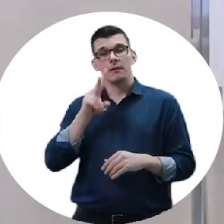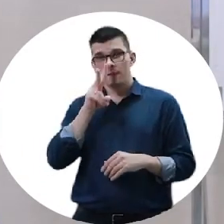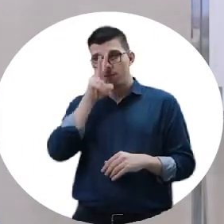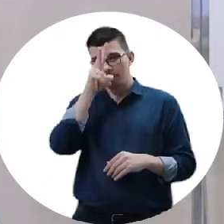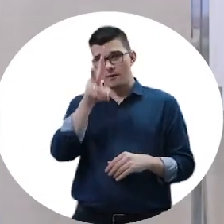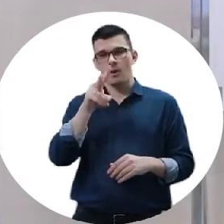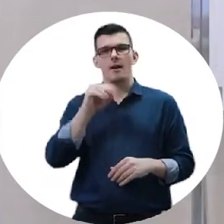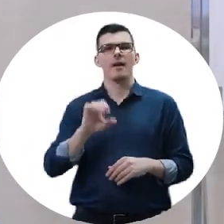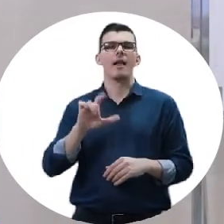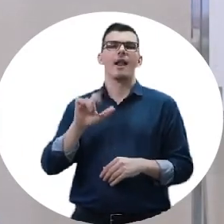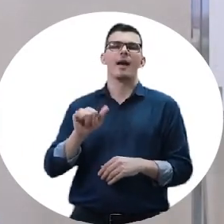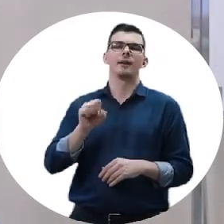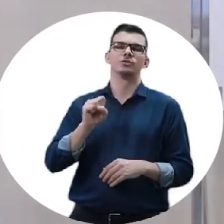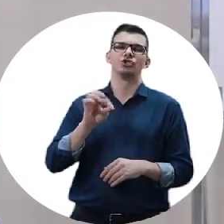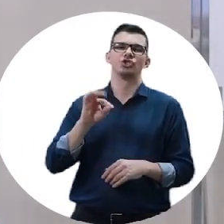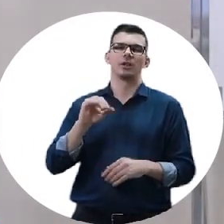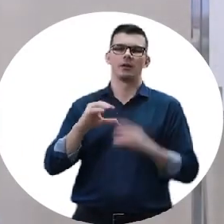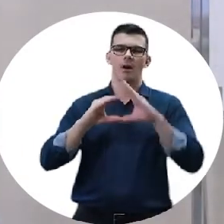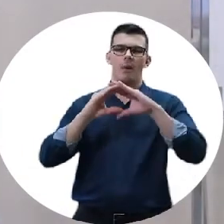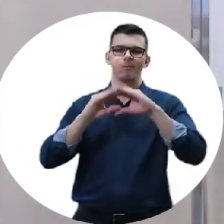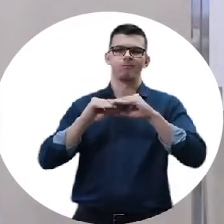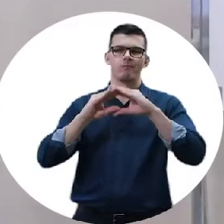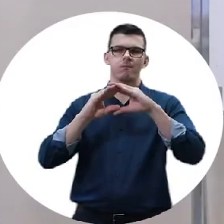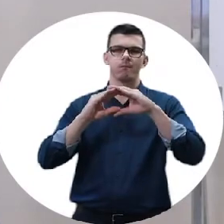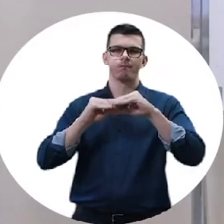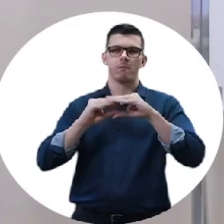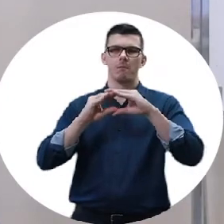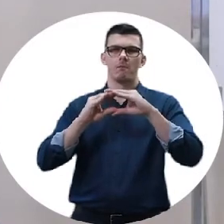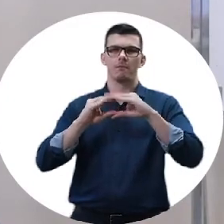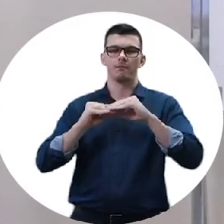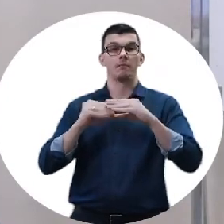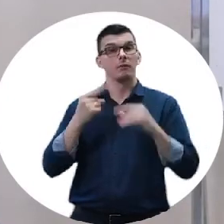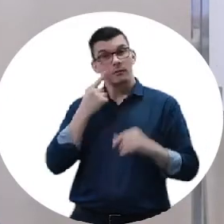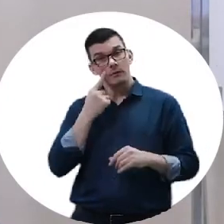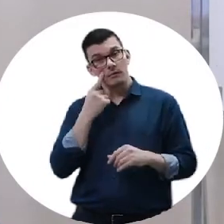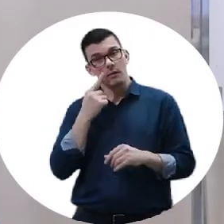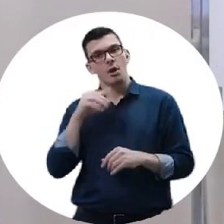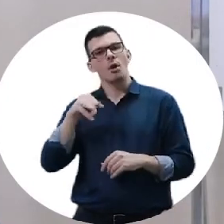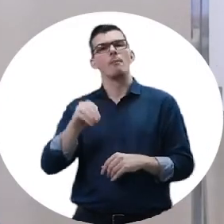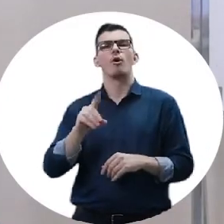força elástica. Como que eu faço para calcular a força elástica? Vou pegar o módulo.